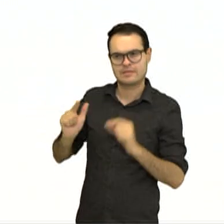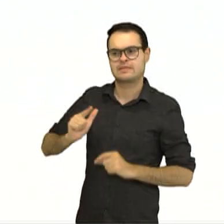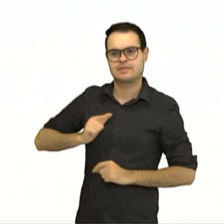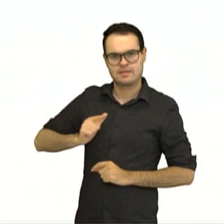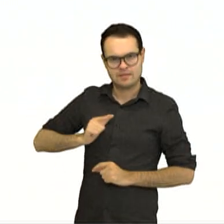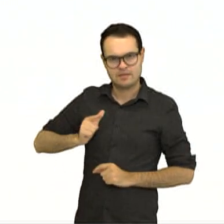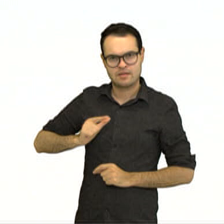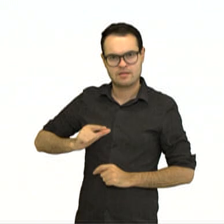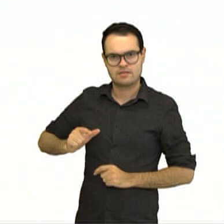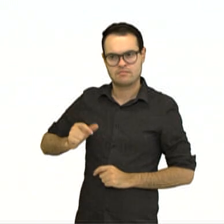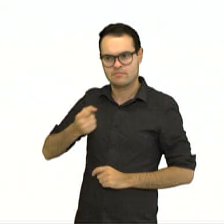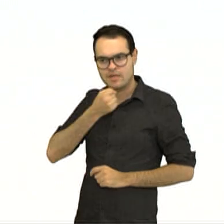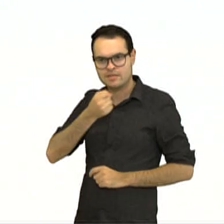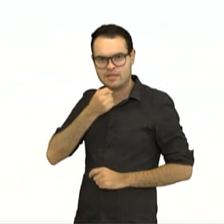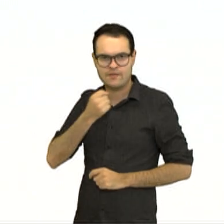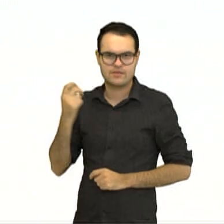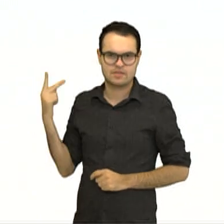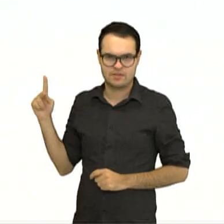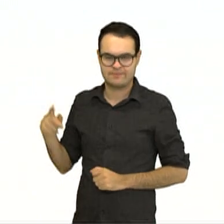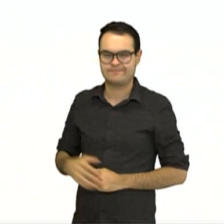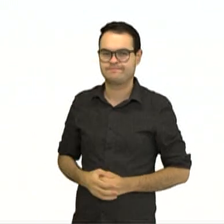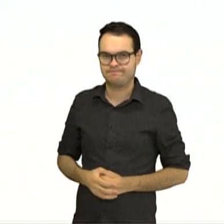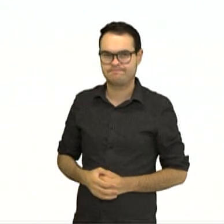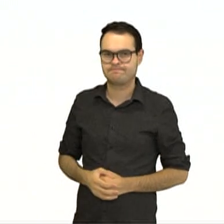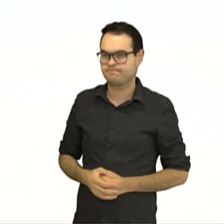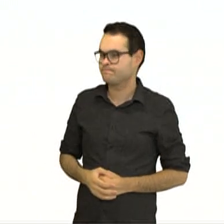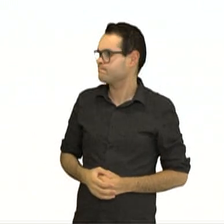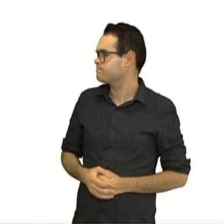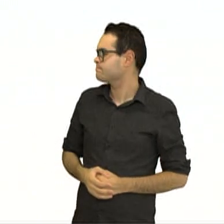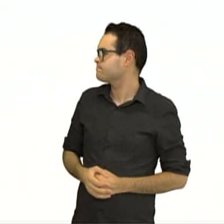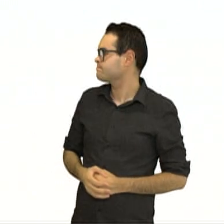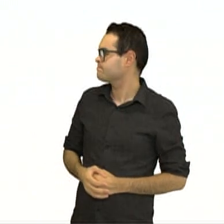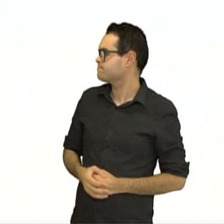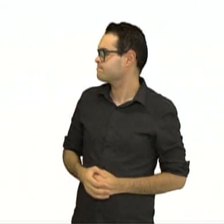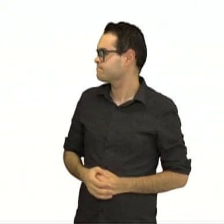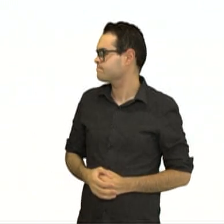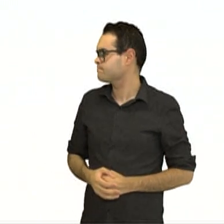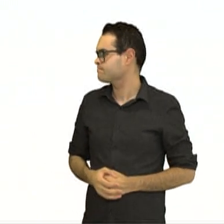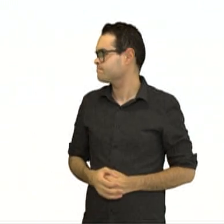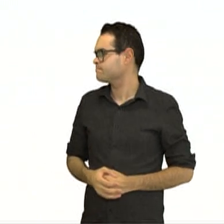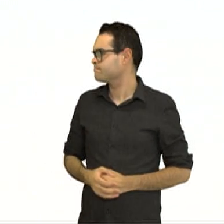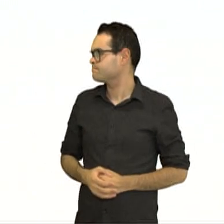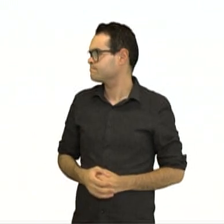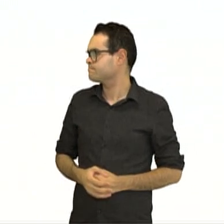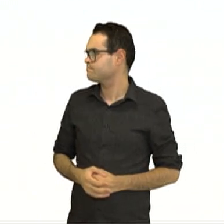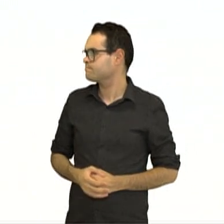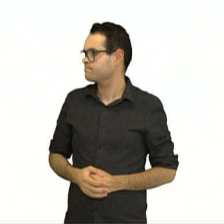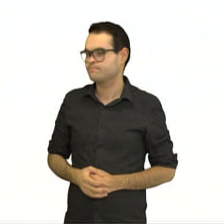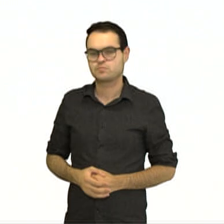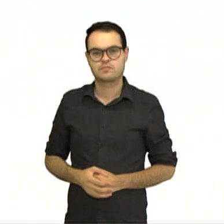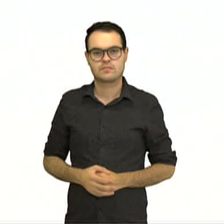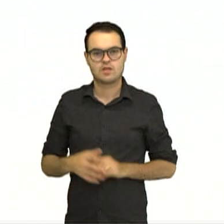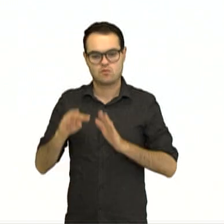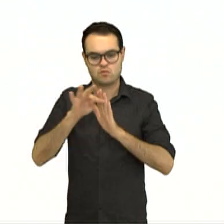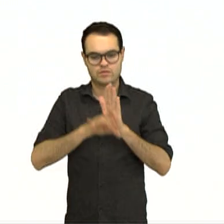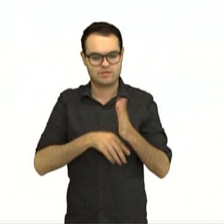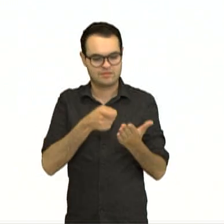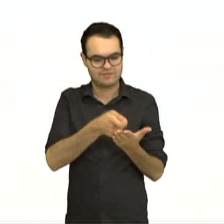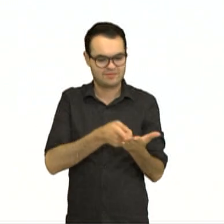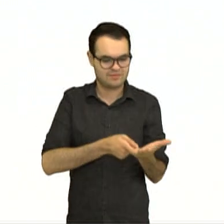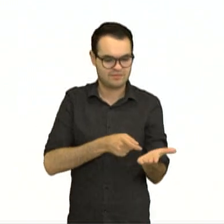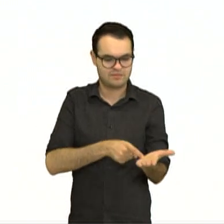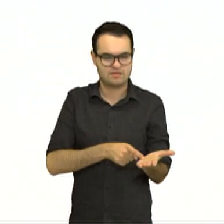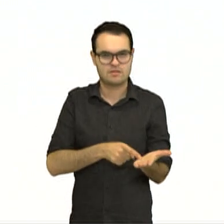ali naquela entrevista, né? We don't use so many relative pronouns in writing tests. Então, num texto escrito, não tem